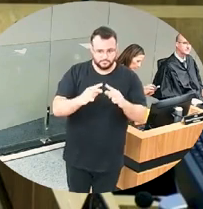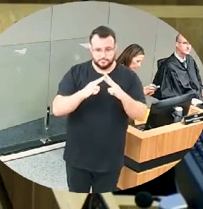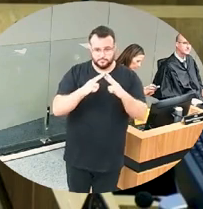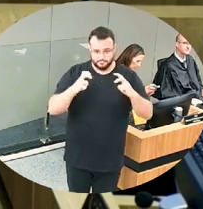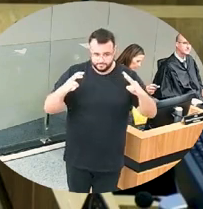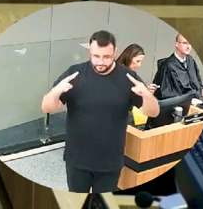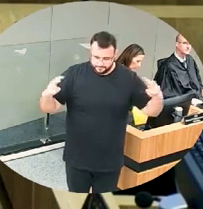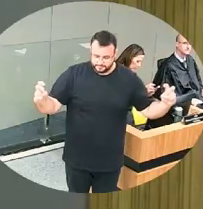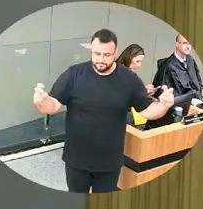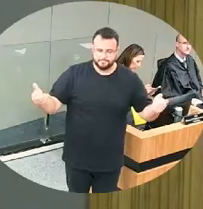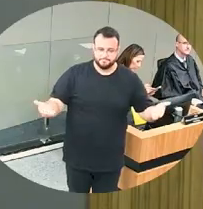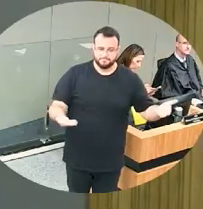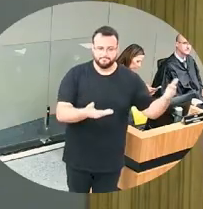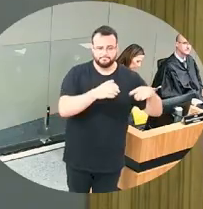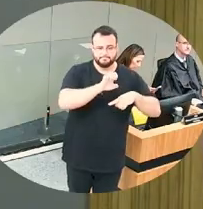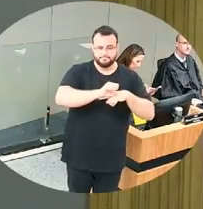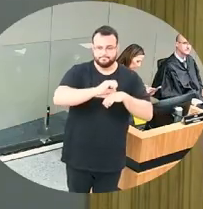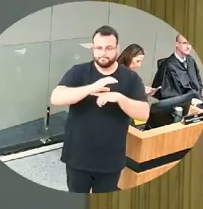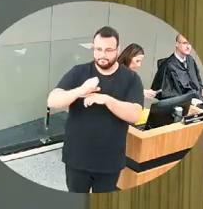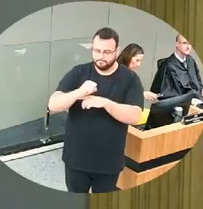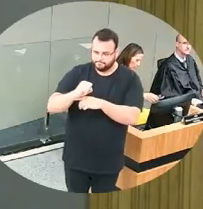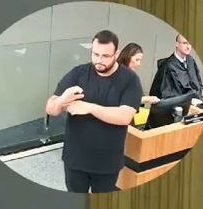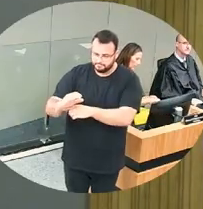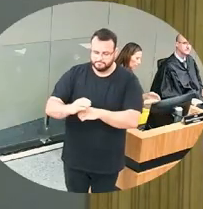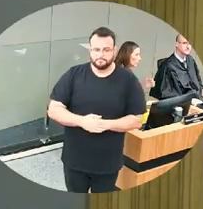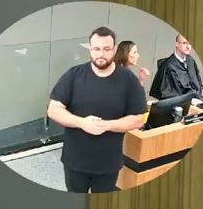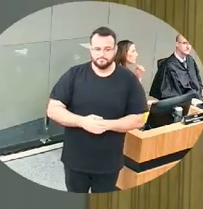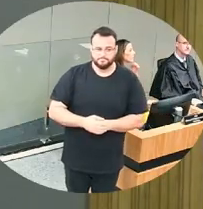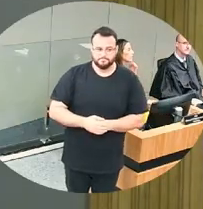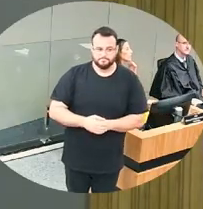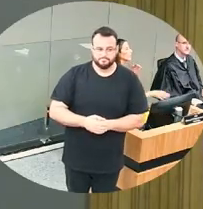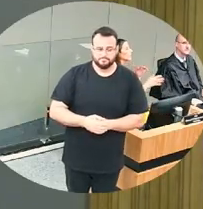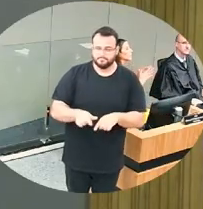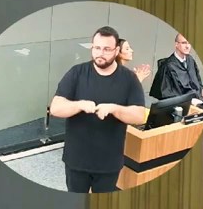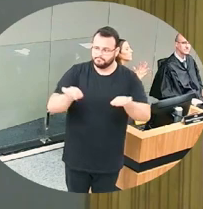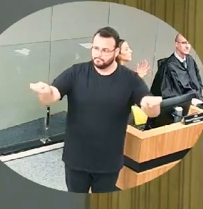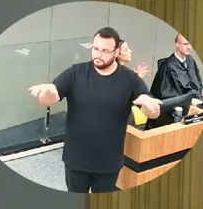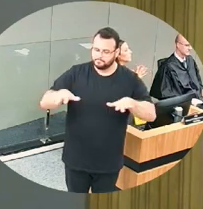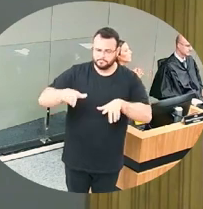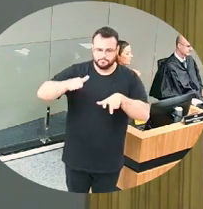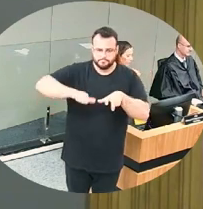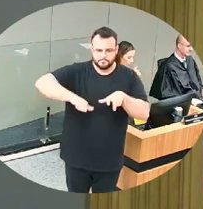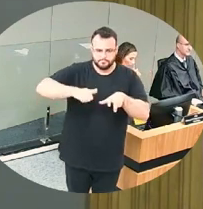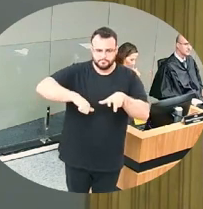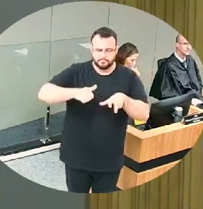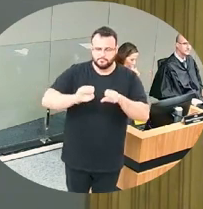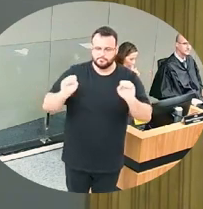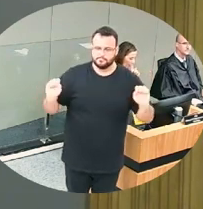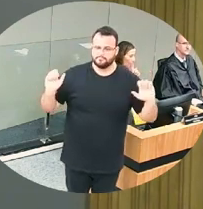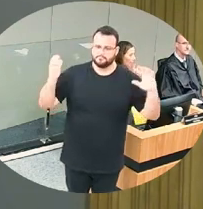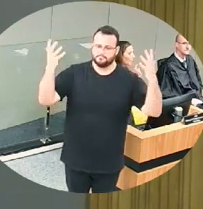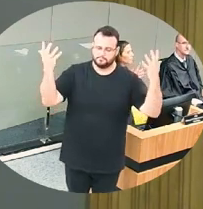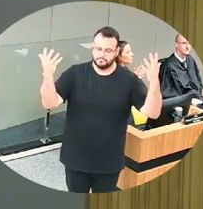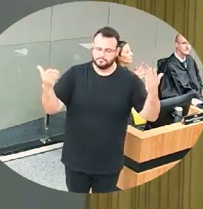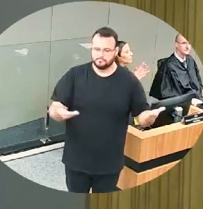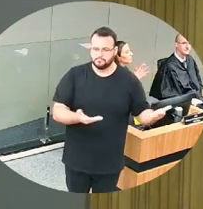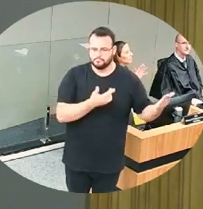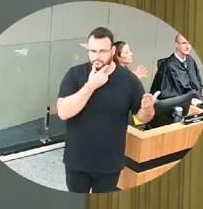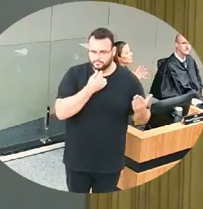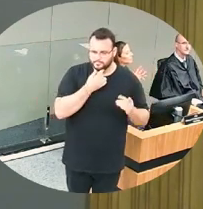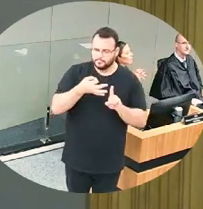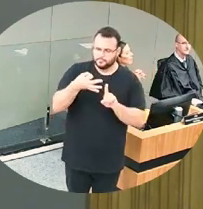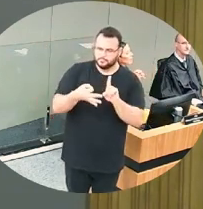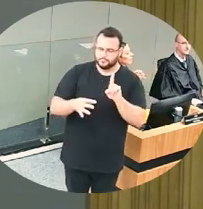de Florianópolis Estado de Santa Catarina perante o egrégio tribunal pleno reunido em sessão solene o excelentíssimo